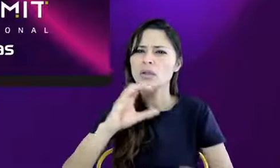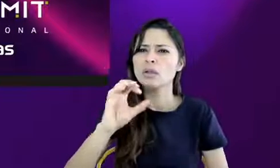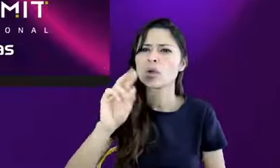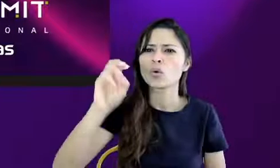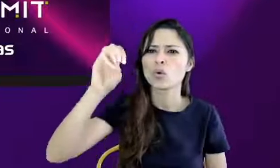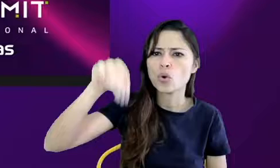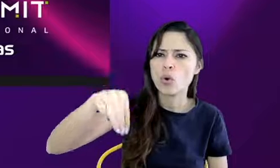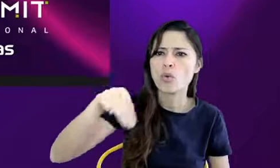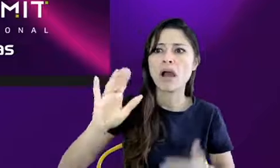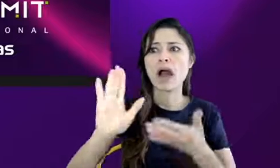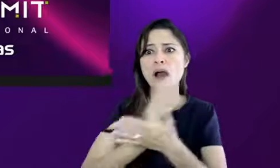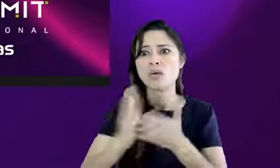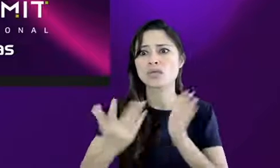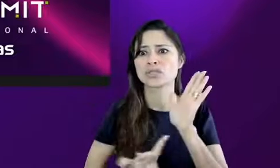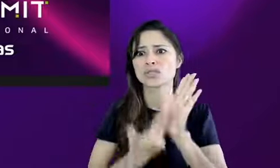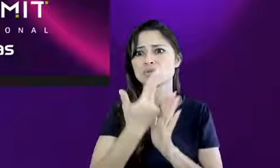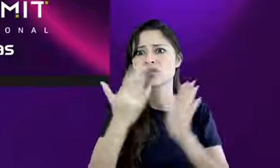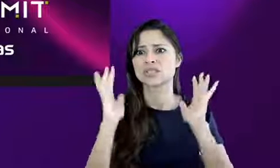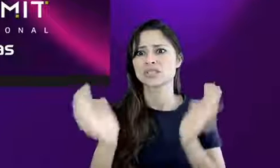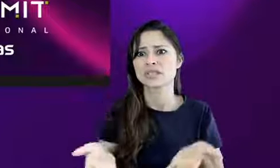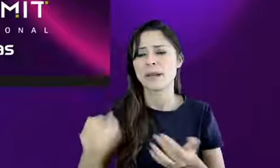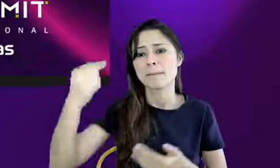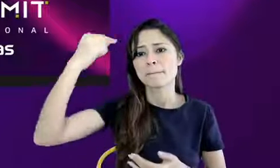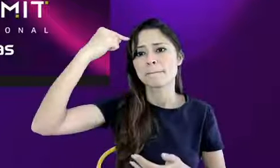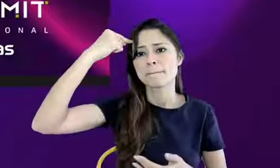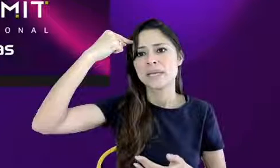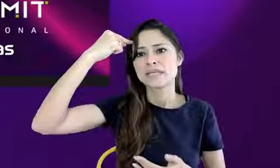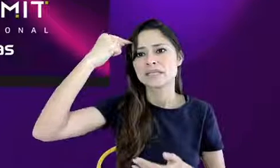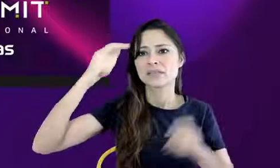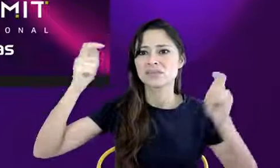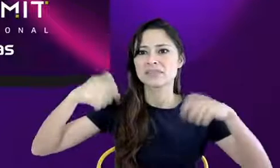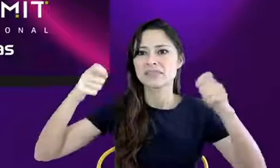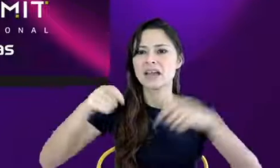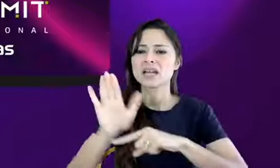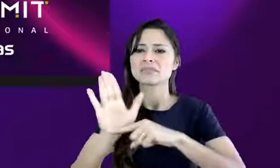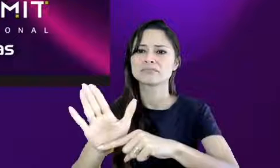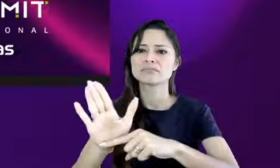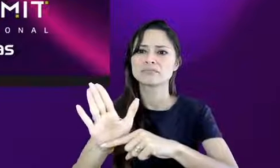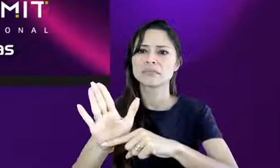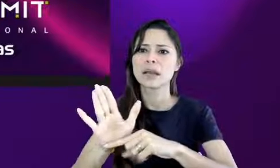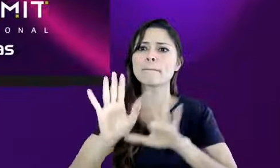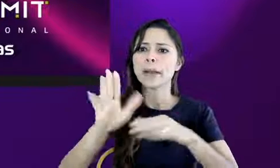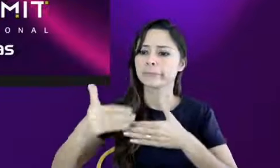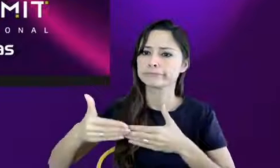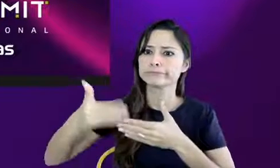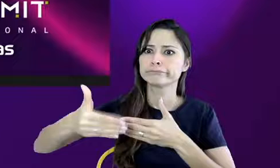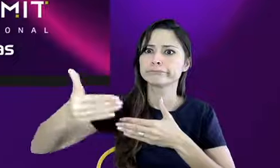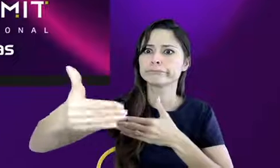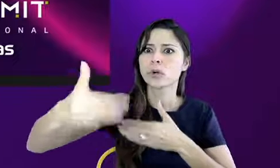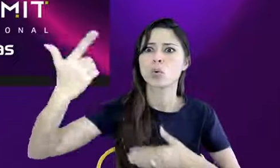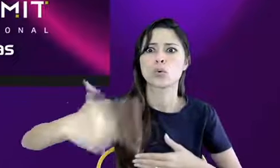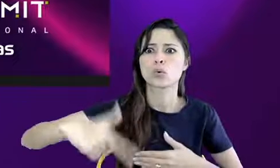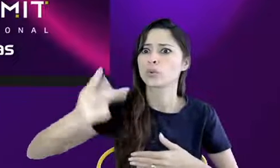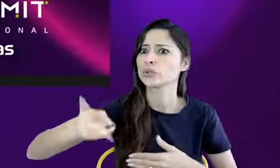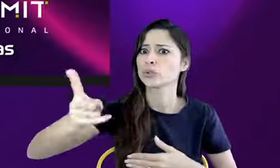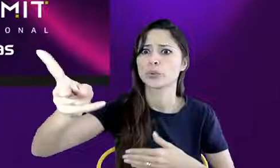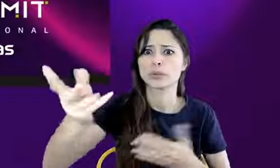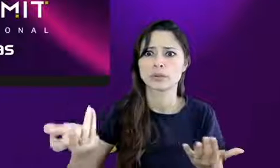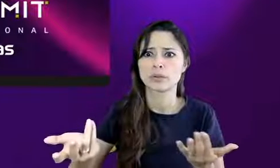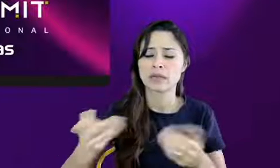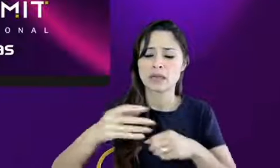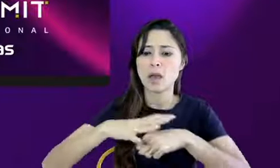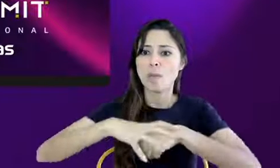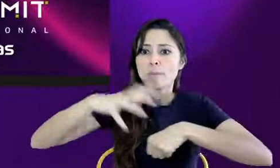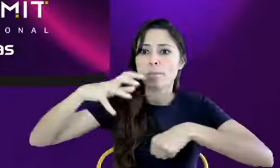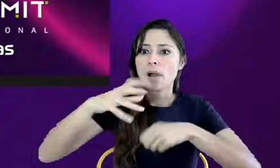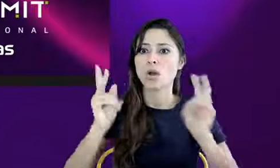total, muitas vezes se pensando que era uma retocolite ulcerativa, e que o paciente teve uma recidiva, e que na recidiva inflamatória se confirmou